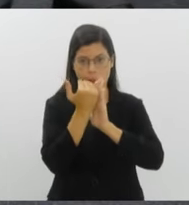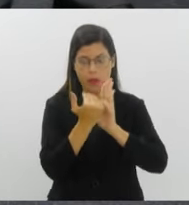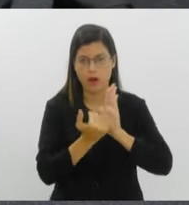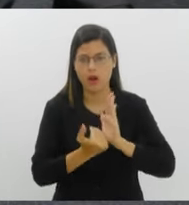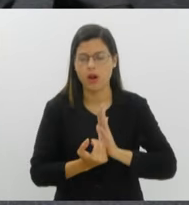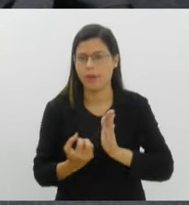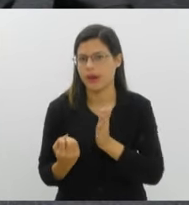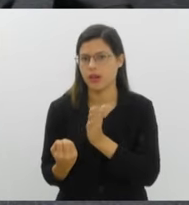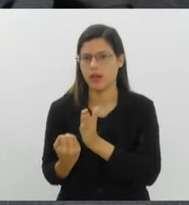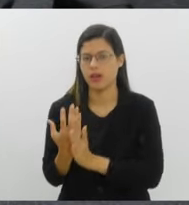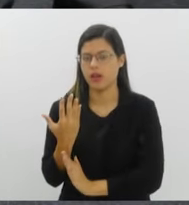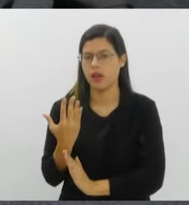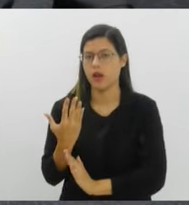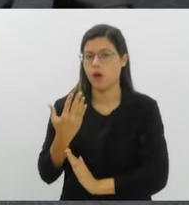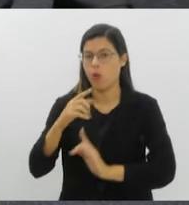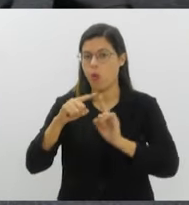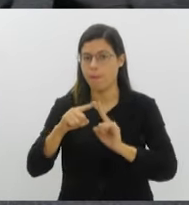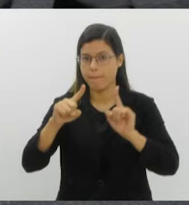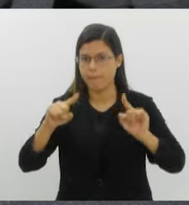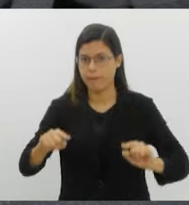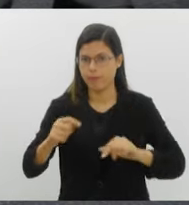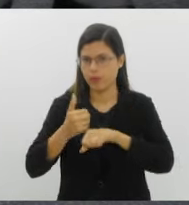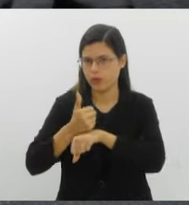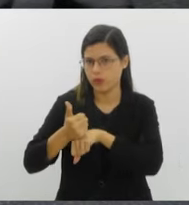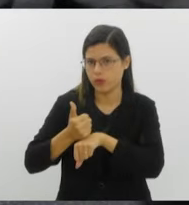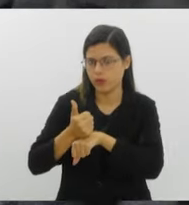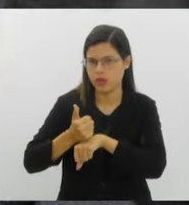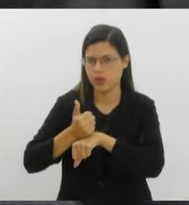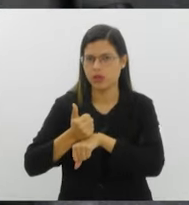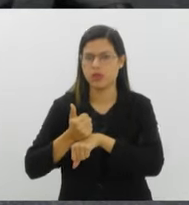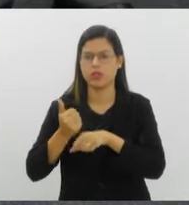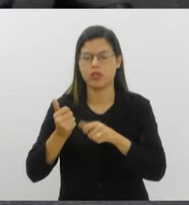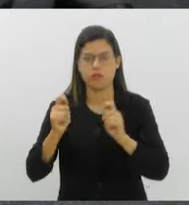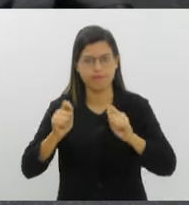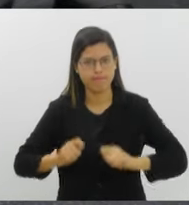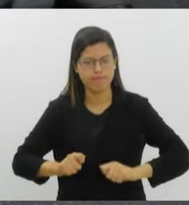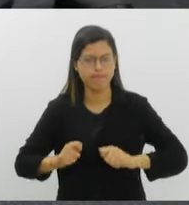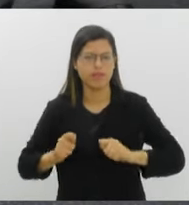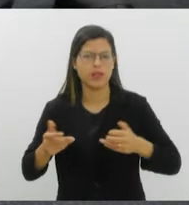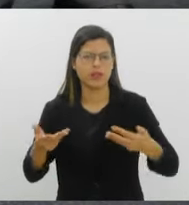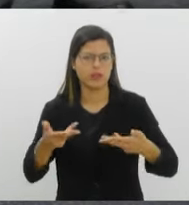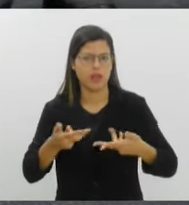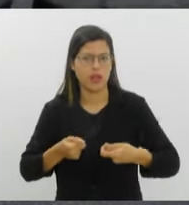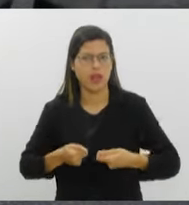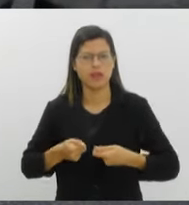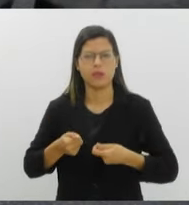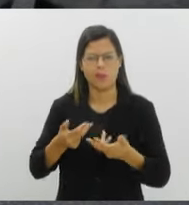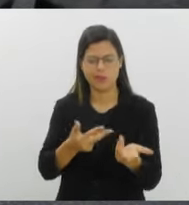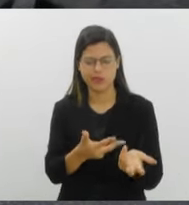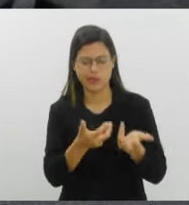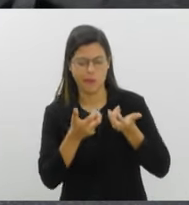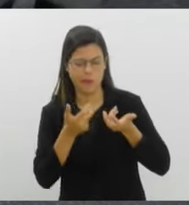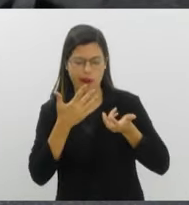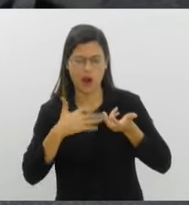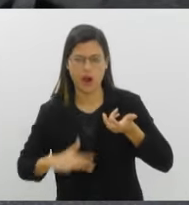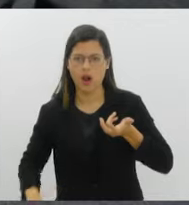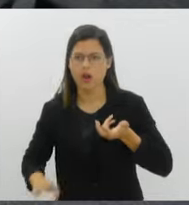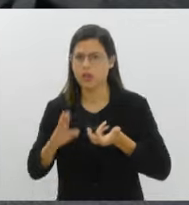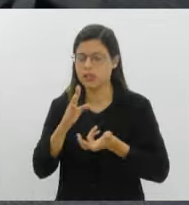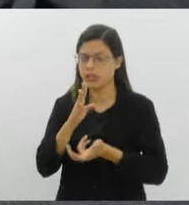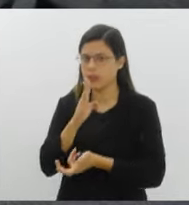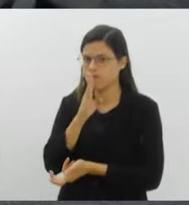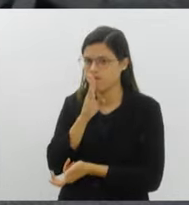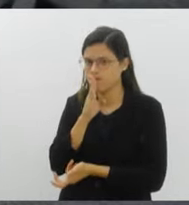profissionais capacitados, vão saber identificar quando uma criança está mais quietinha, está mais retraída, está